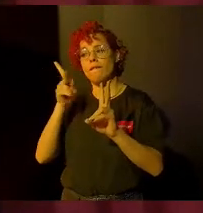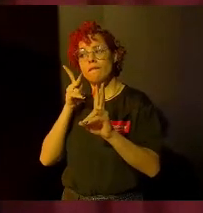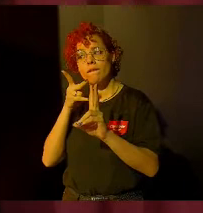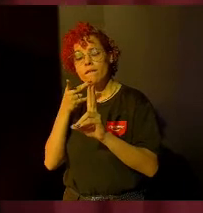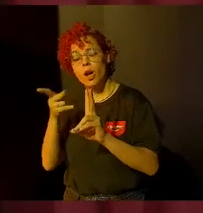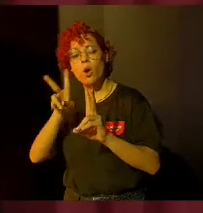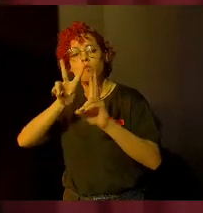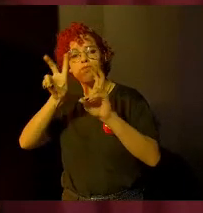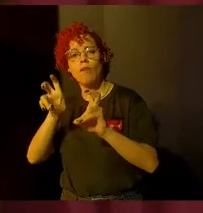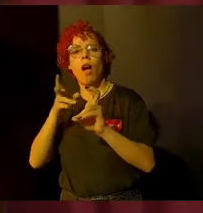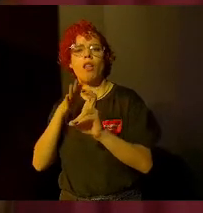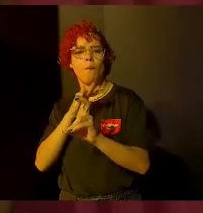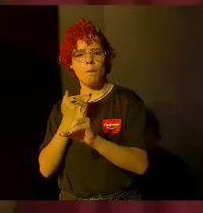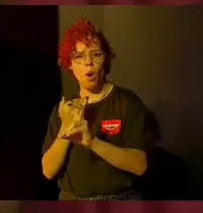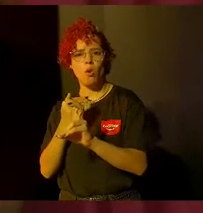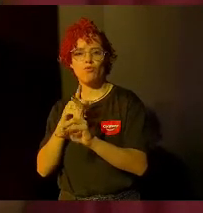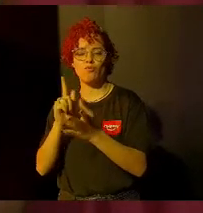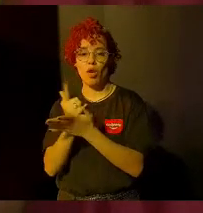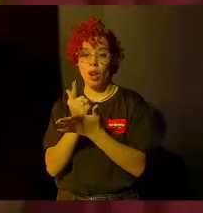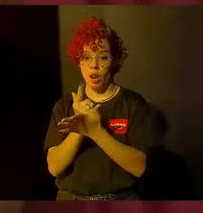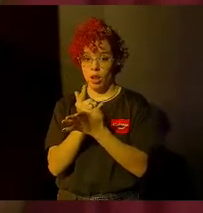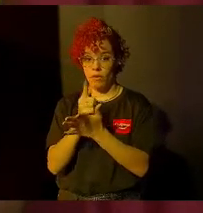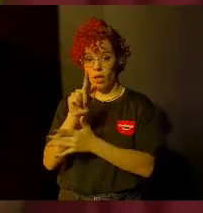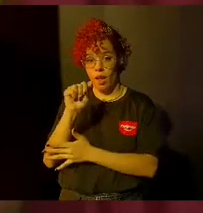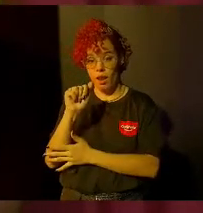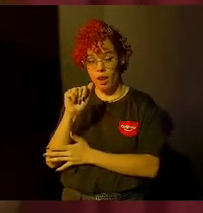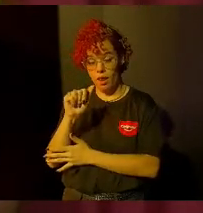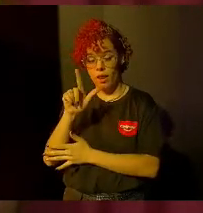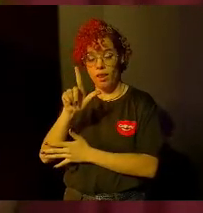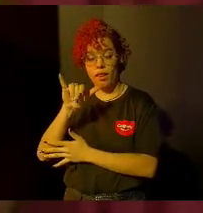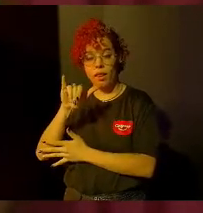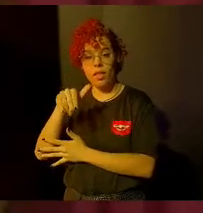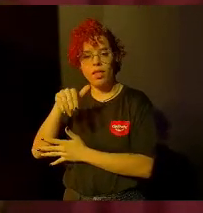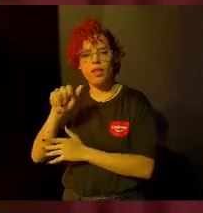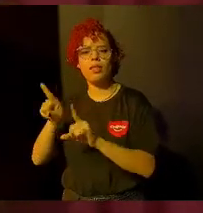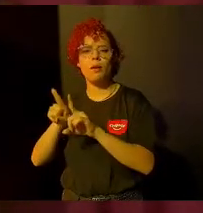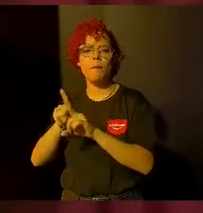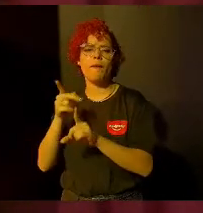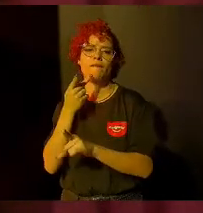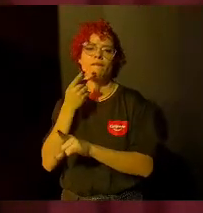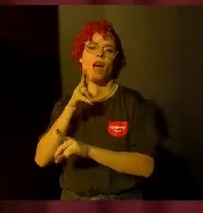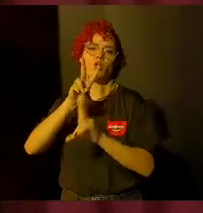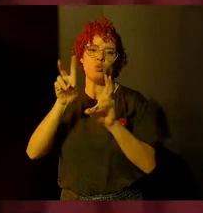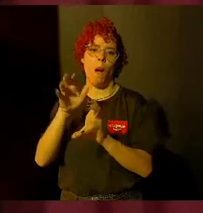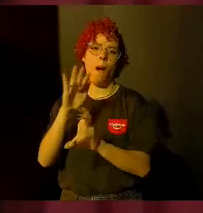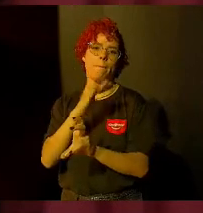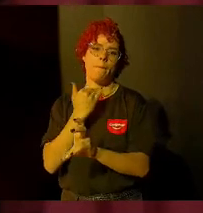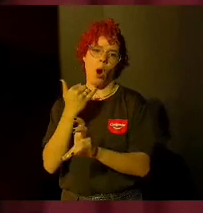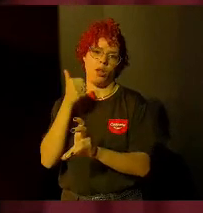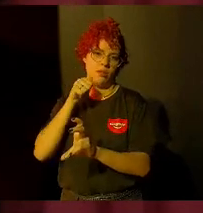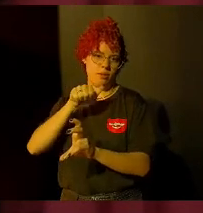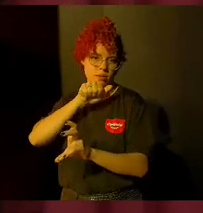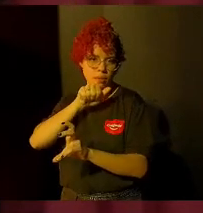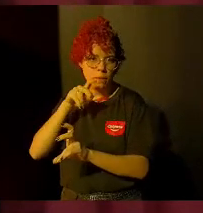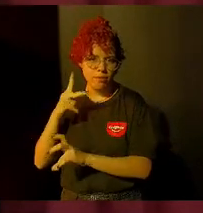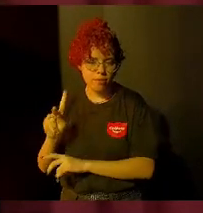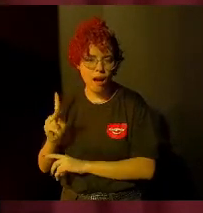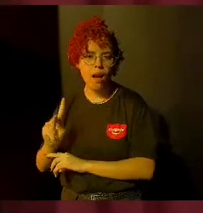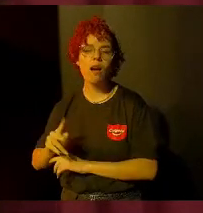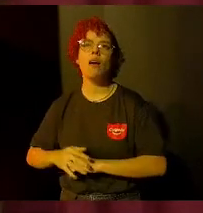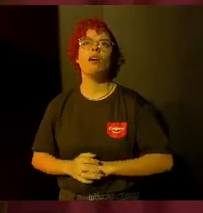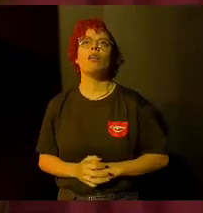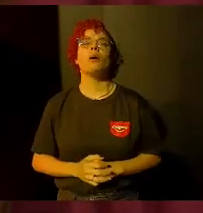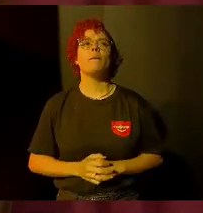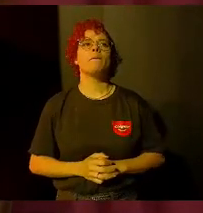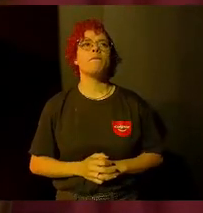o livro da Aline vai falar dessa também da morte da mãe dela E aí a gente falou lá também